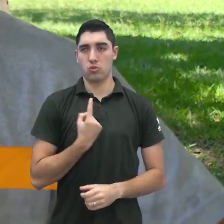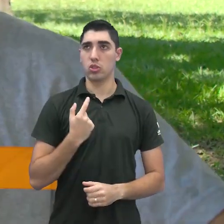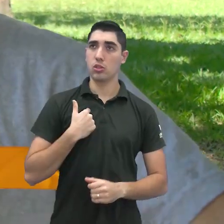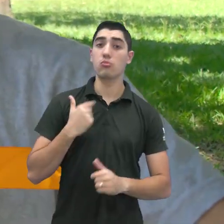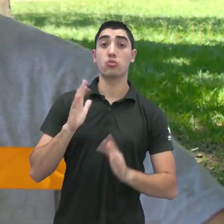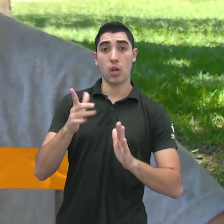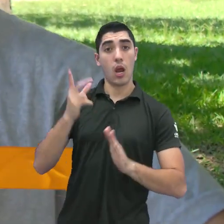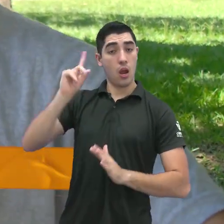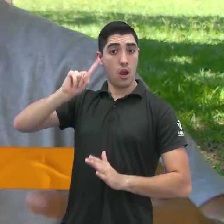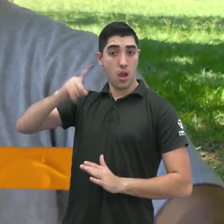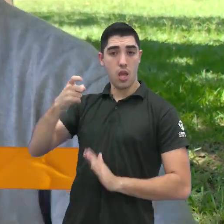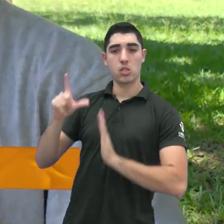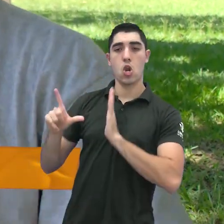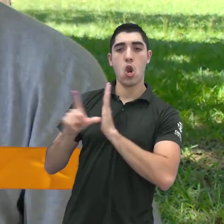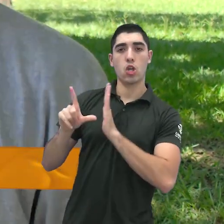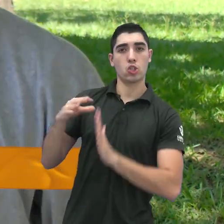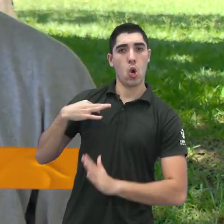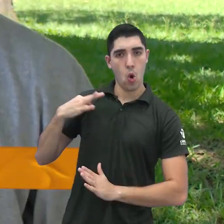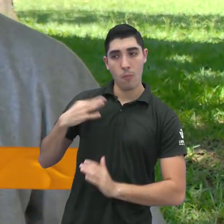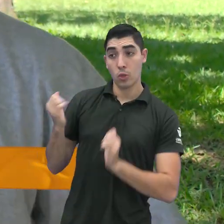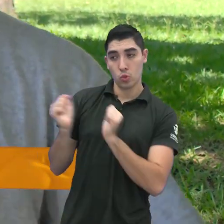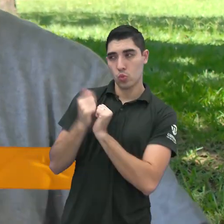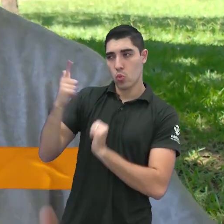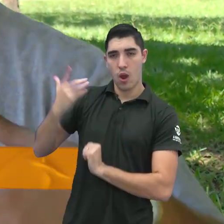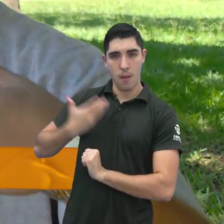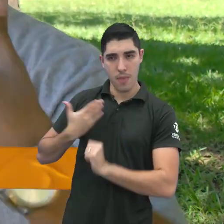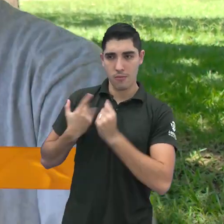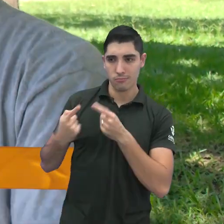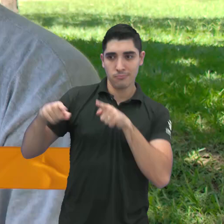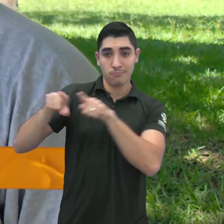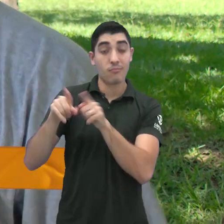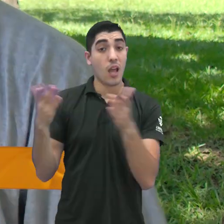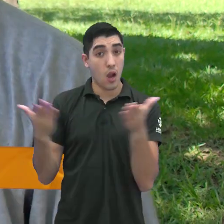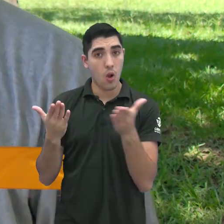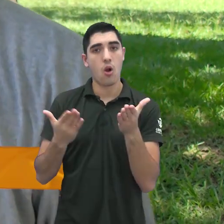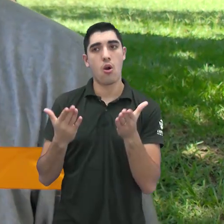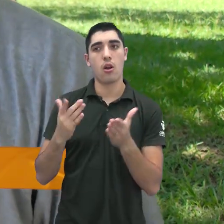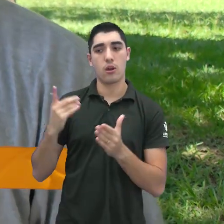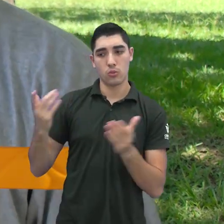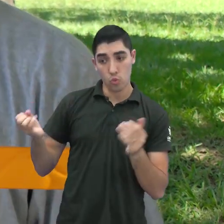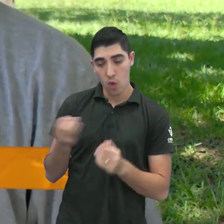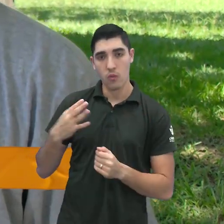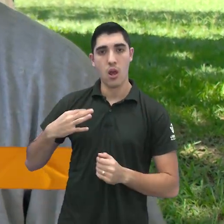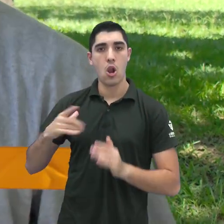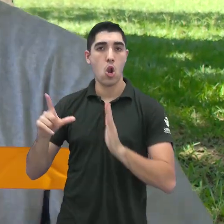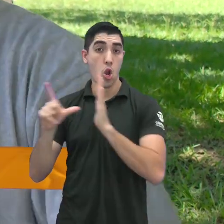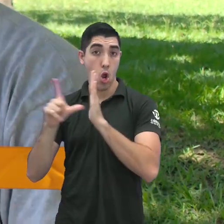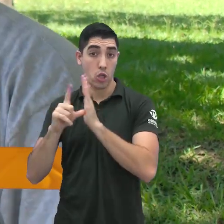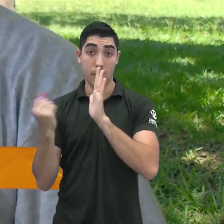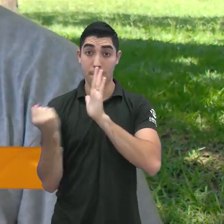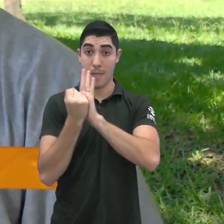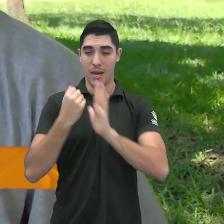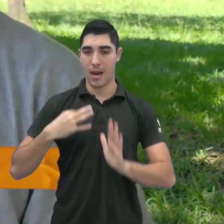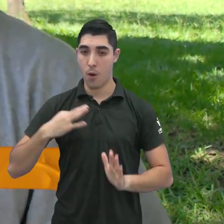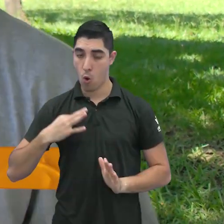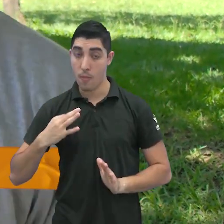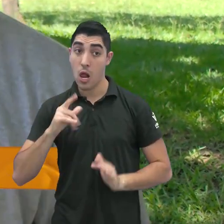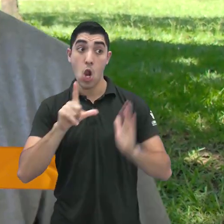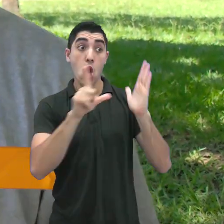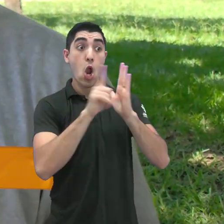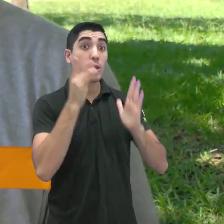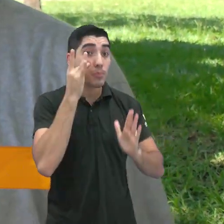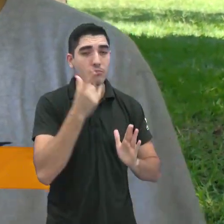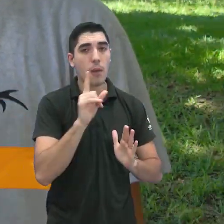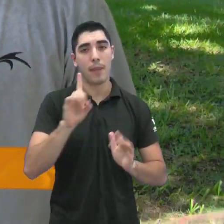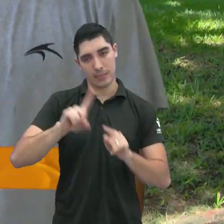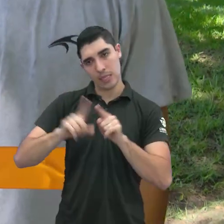já tive loja de roupa junto com um sócio meu. Hoje em dia a gente abriu uma marca de camisa. A gente não tem mais a loja física, porém a gente tem a marca